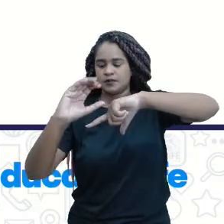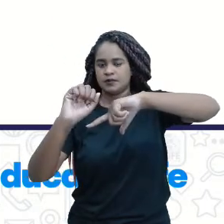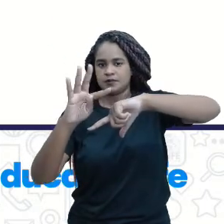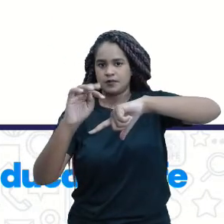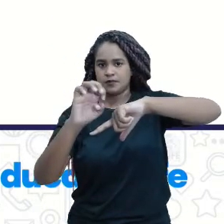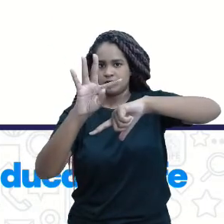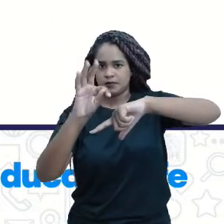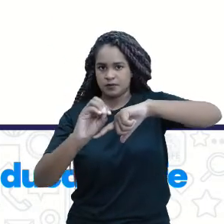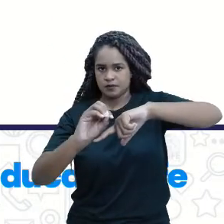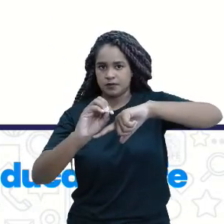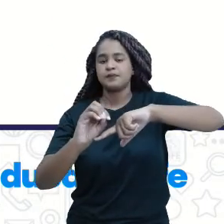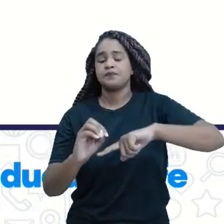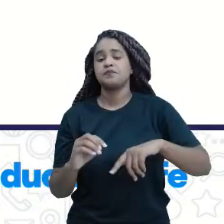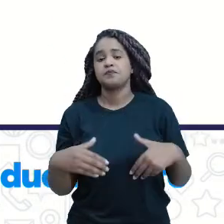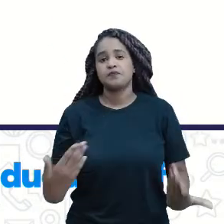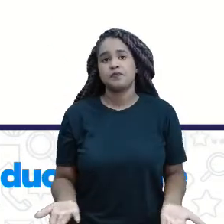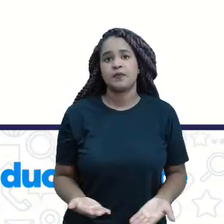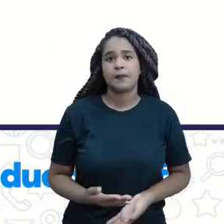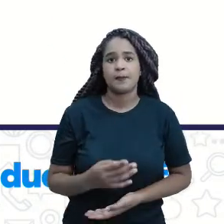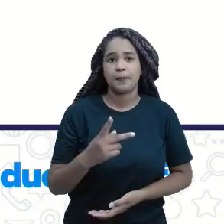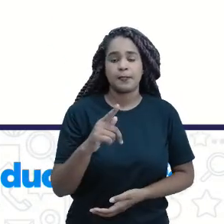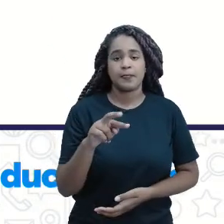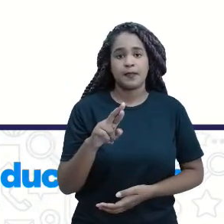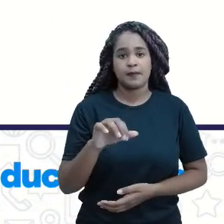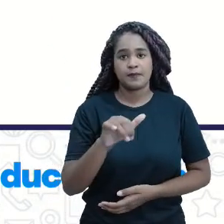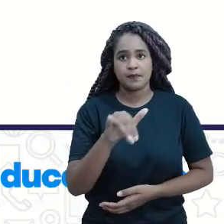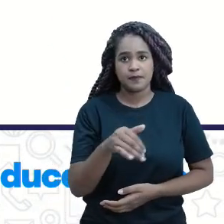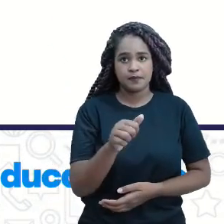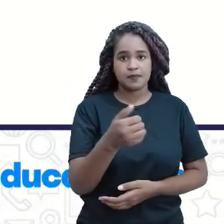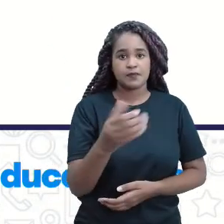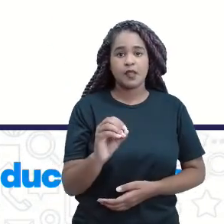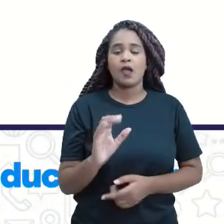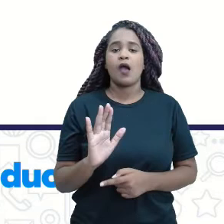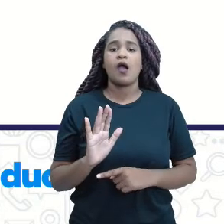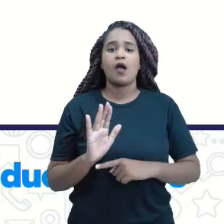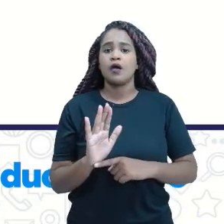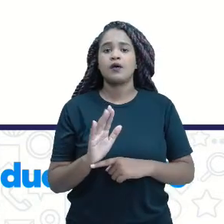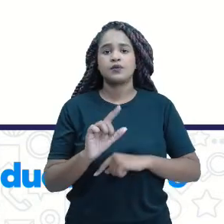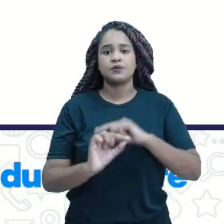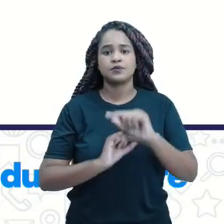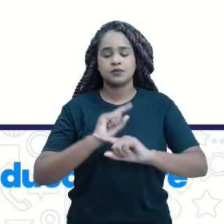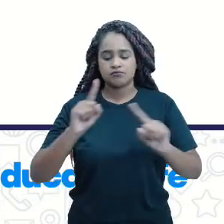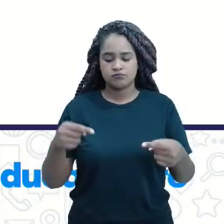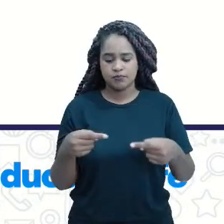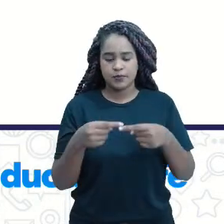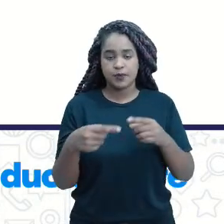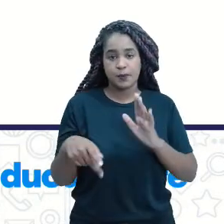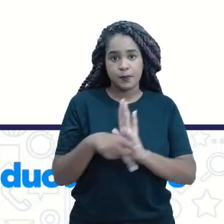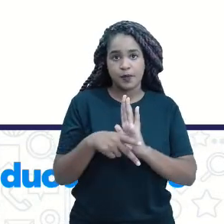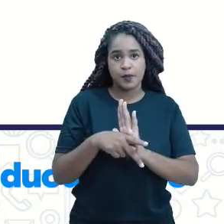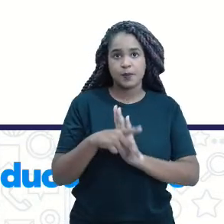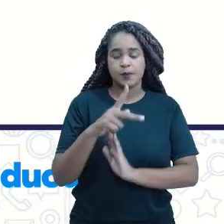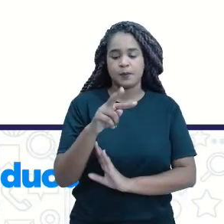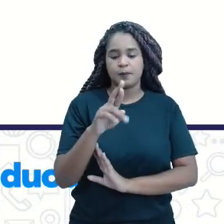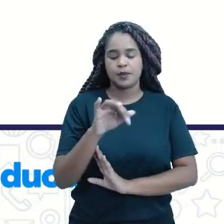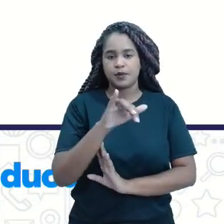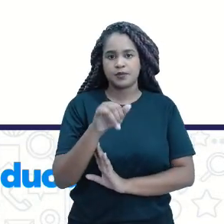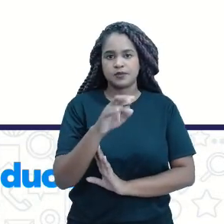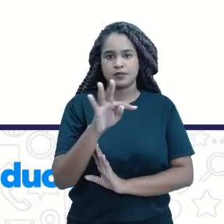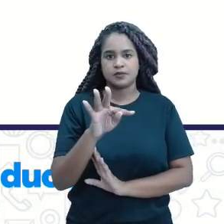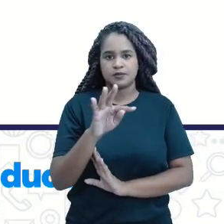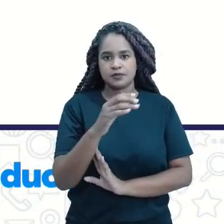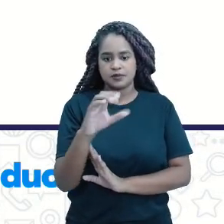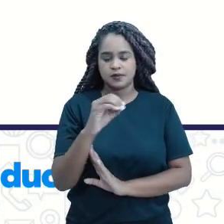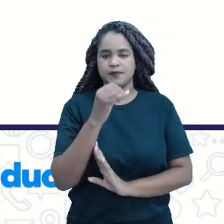já começa a perceber que essa ideia de projeção através da sombra vai ajudar a gente a identificar quem é a projeção de quem. Se a gente